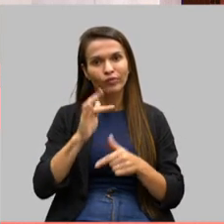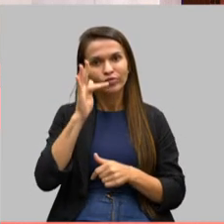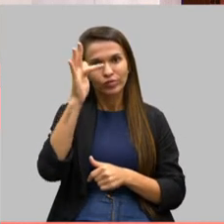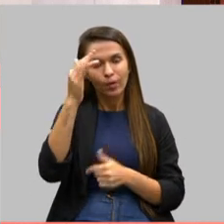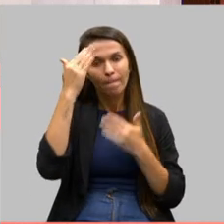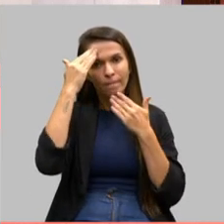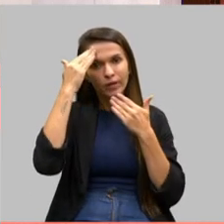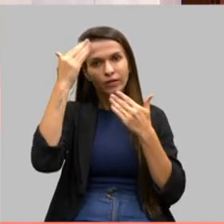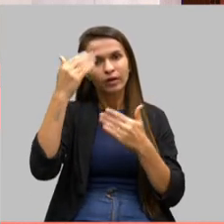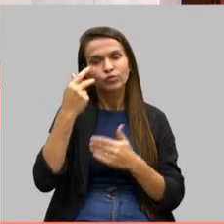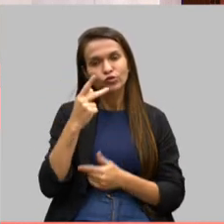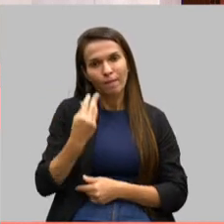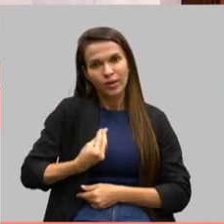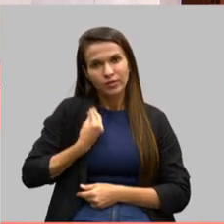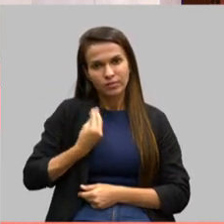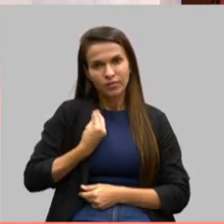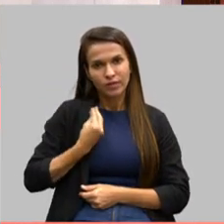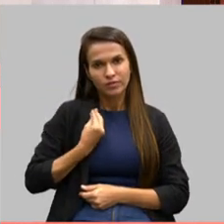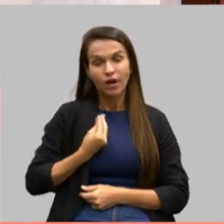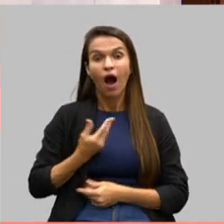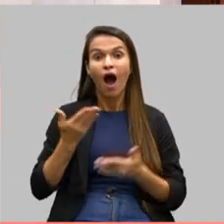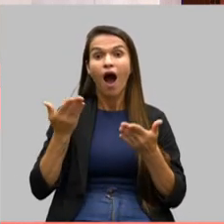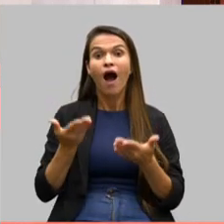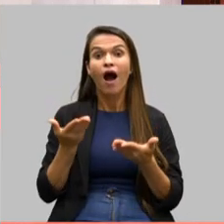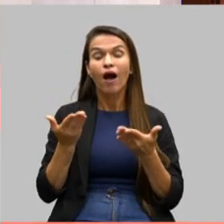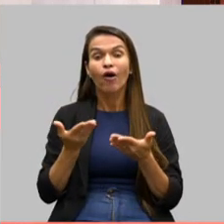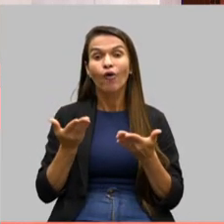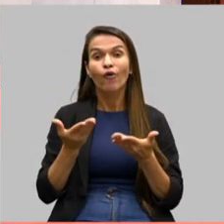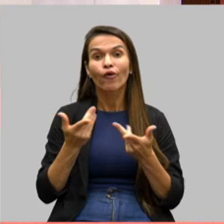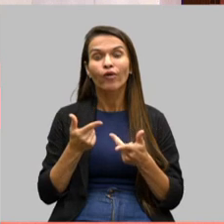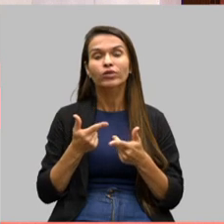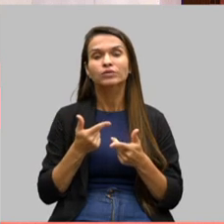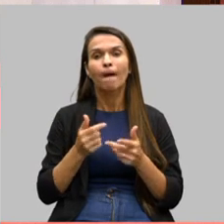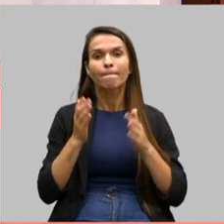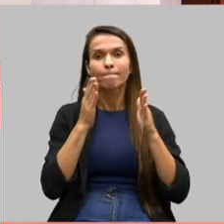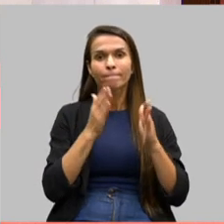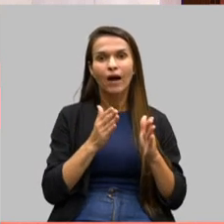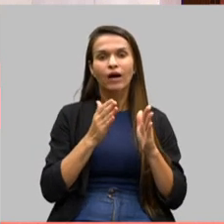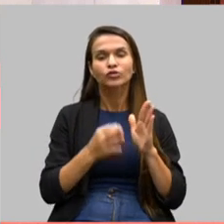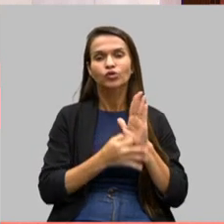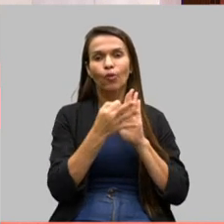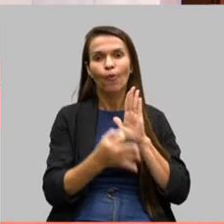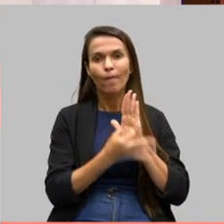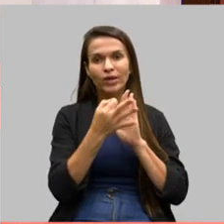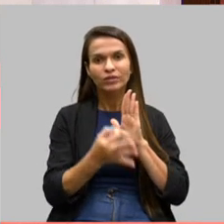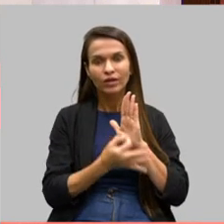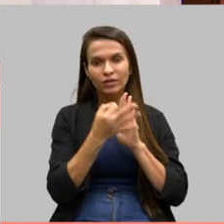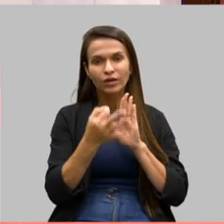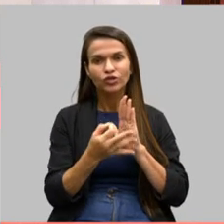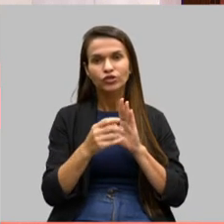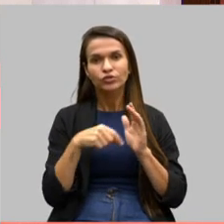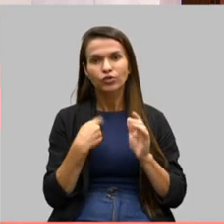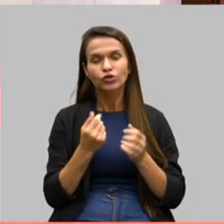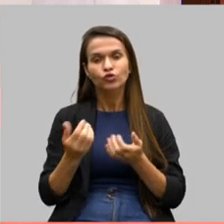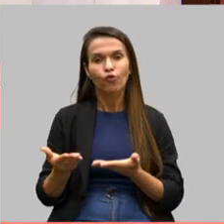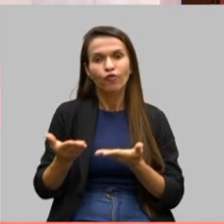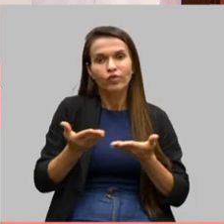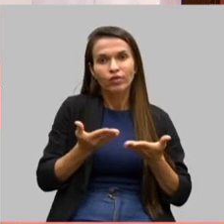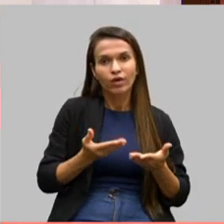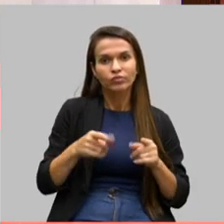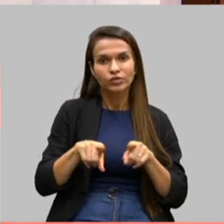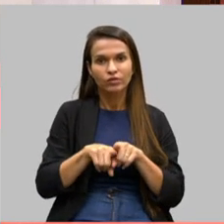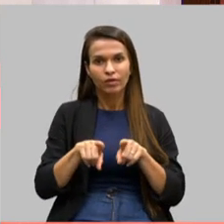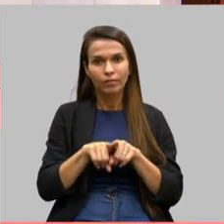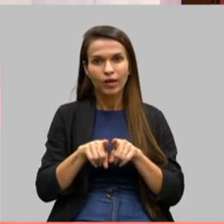sua participação. E agora nós vamos passar para a parte dos comentários, dos comentaristas que nós convidamos também sobre essa